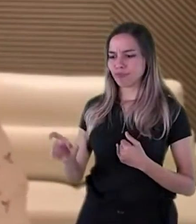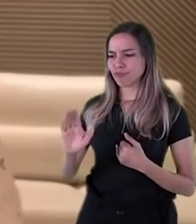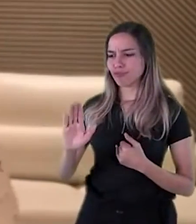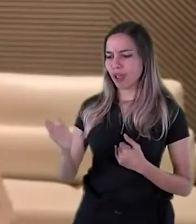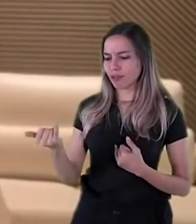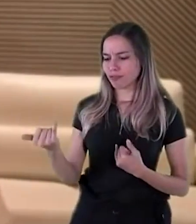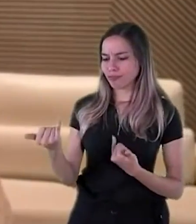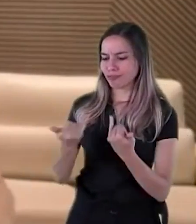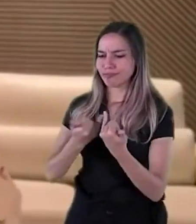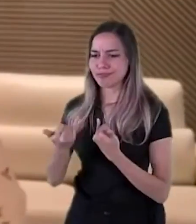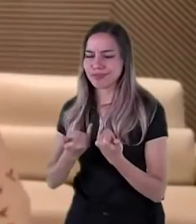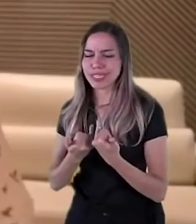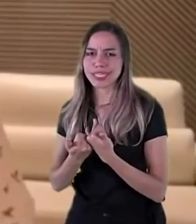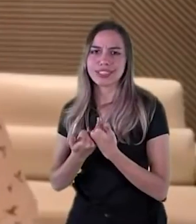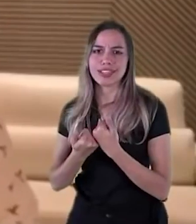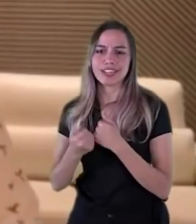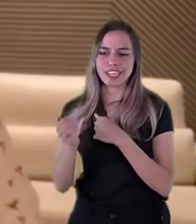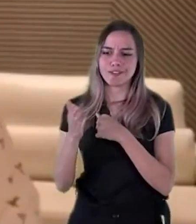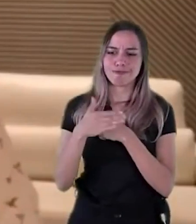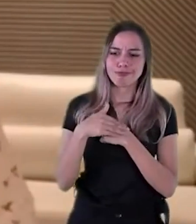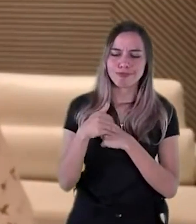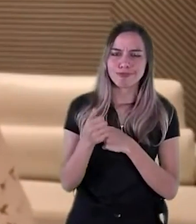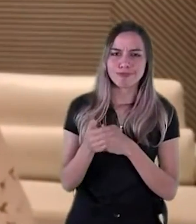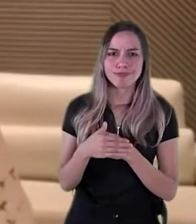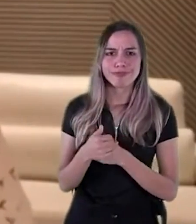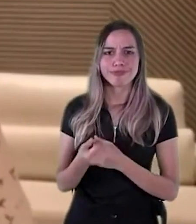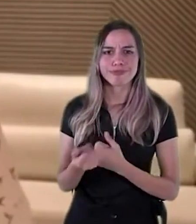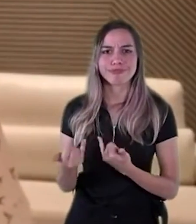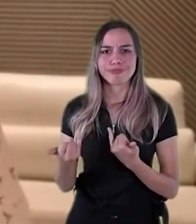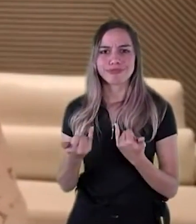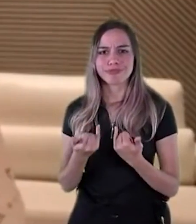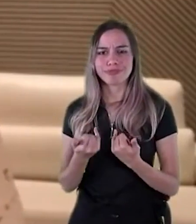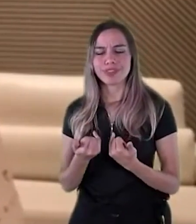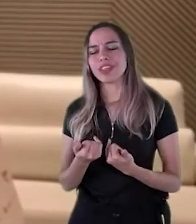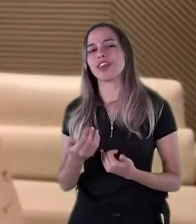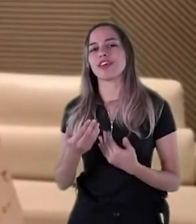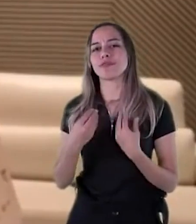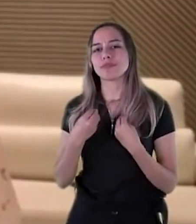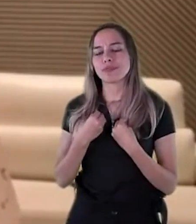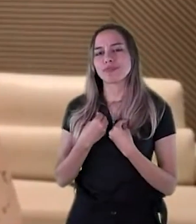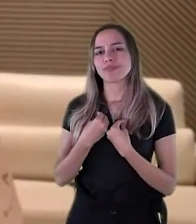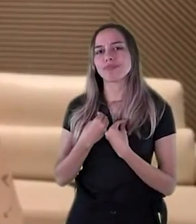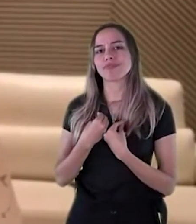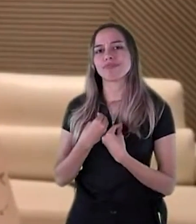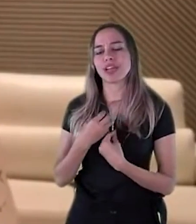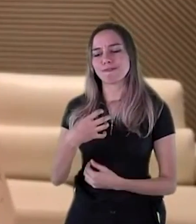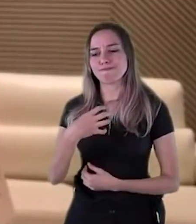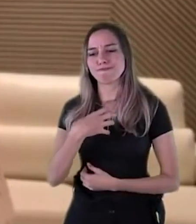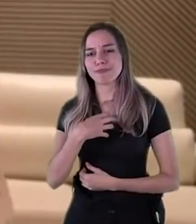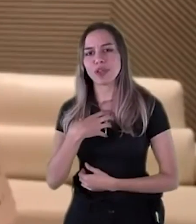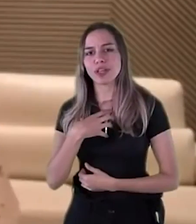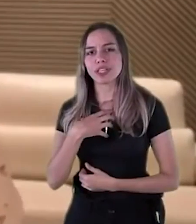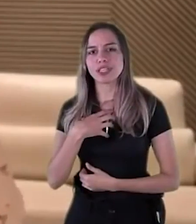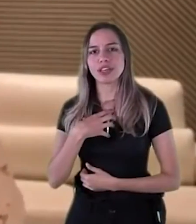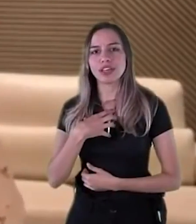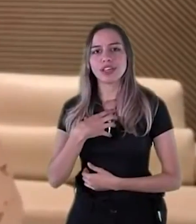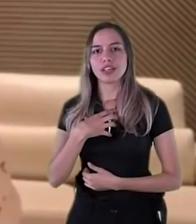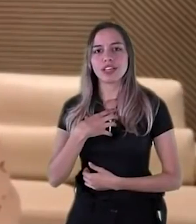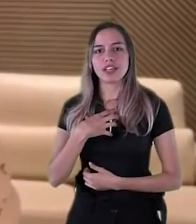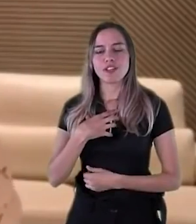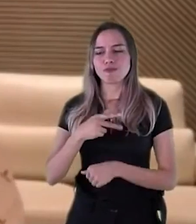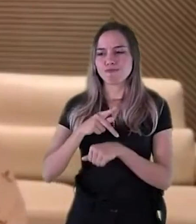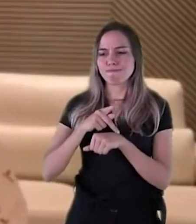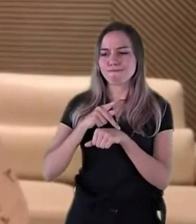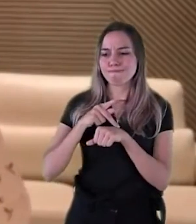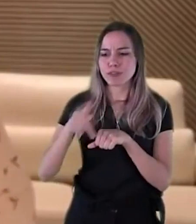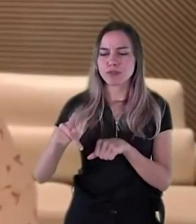que eu pude receber na minha vida, é o sentimento mais puro que alguém pôde nutrir por mim,